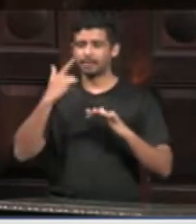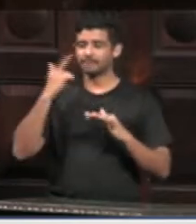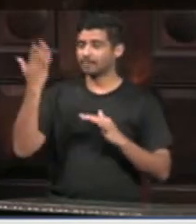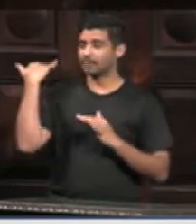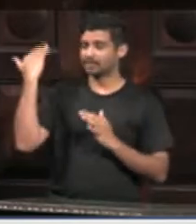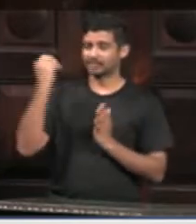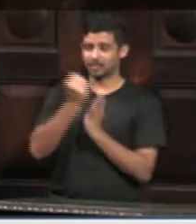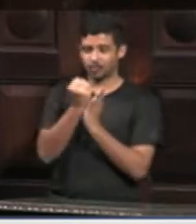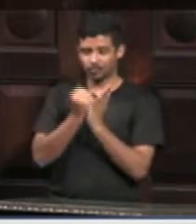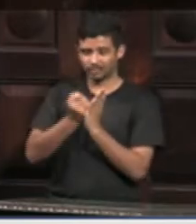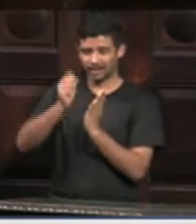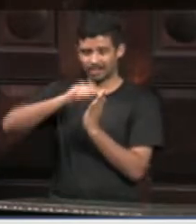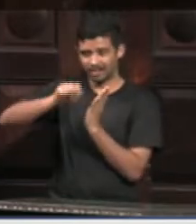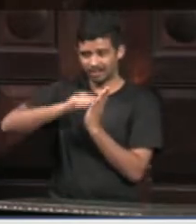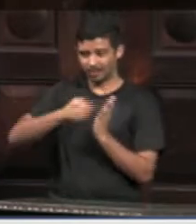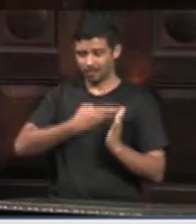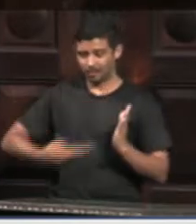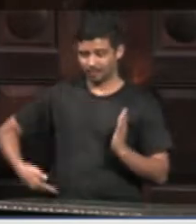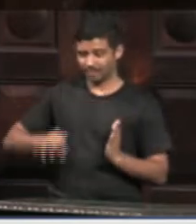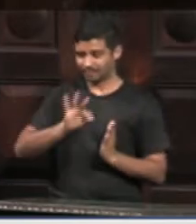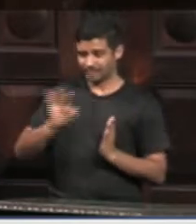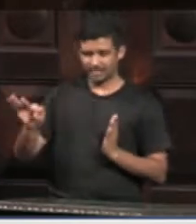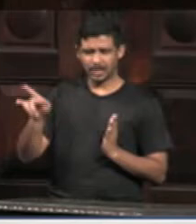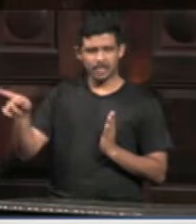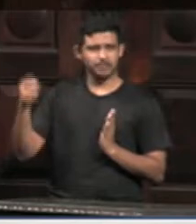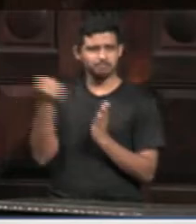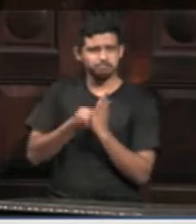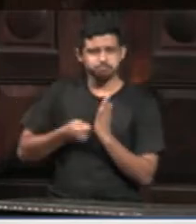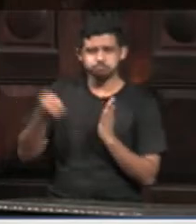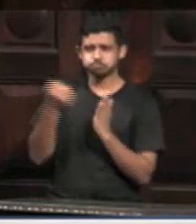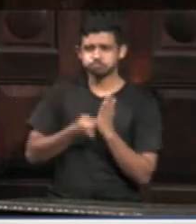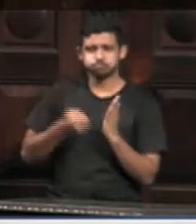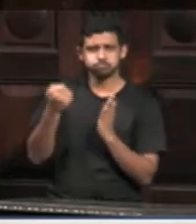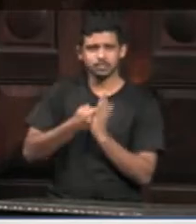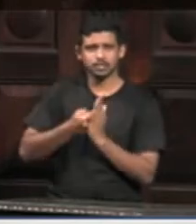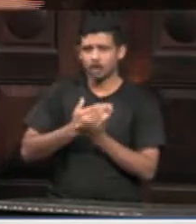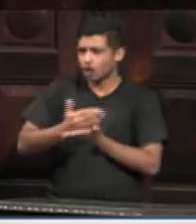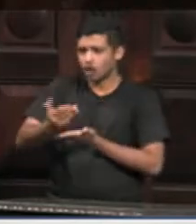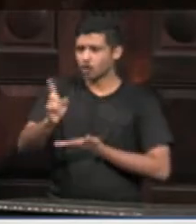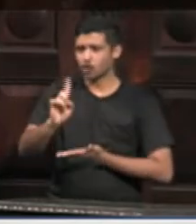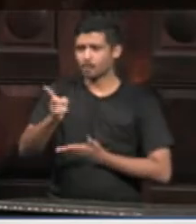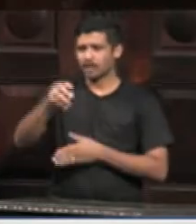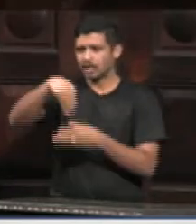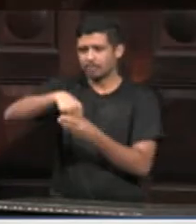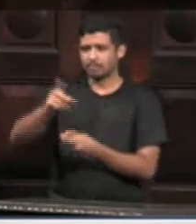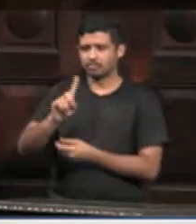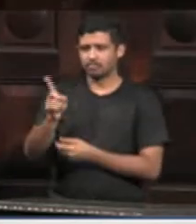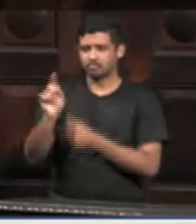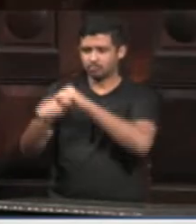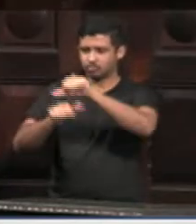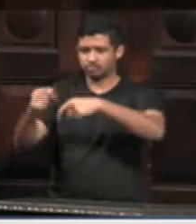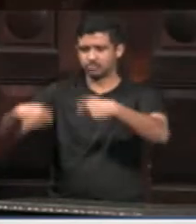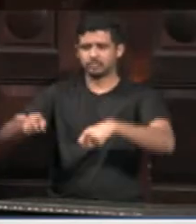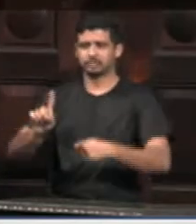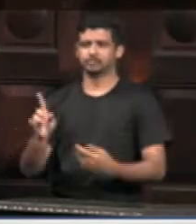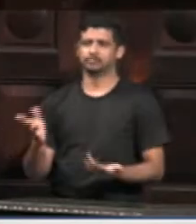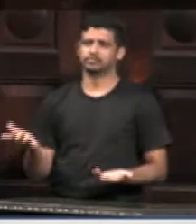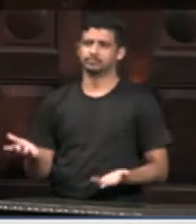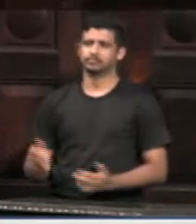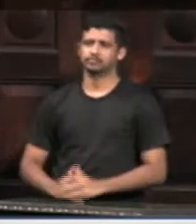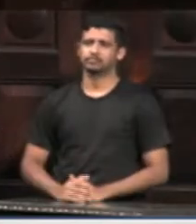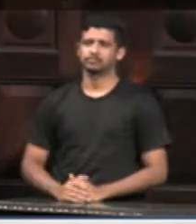governo federal, insiste em não iniciar a implementação do plano.